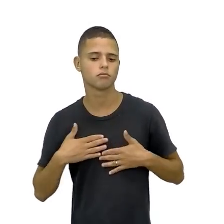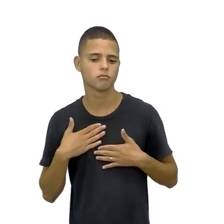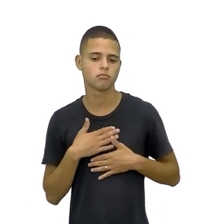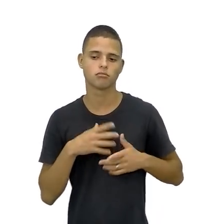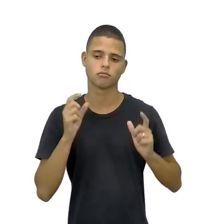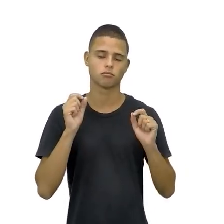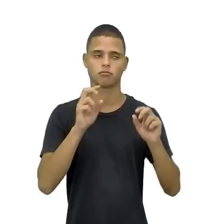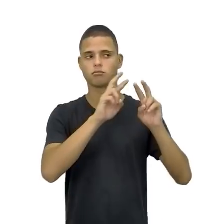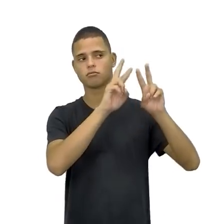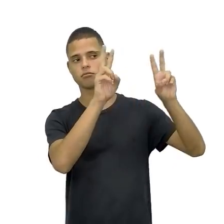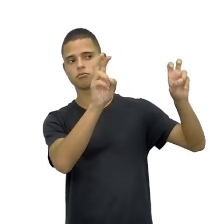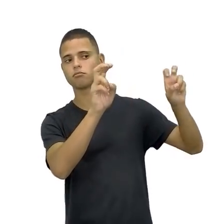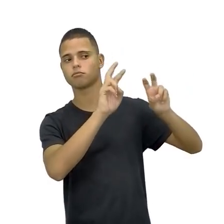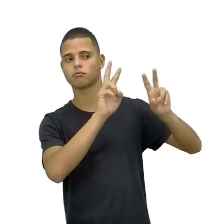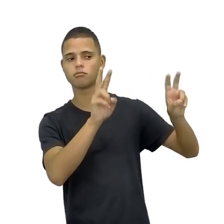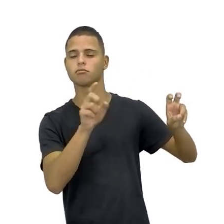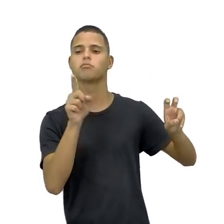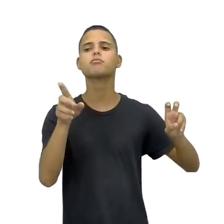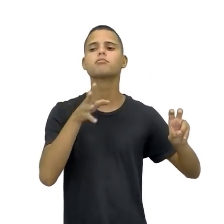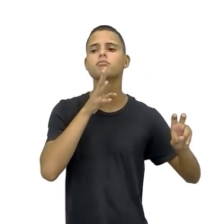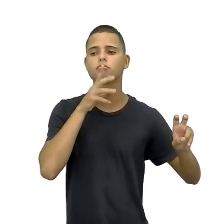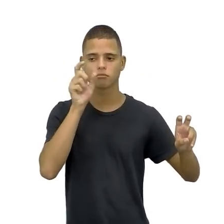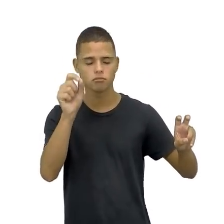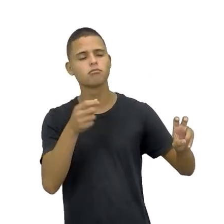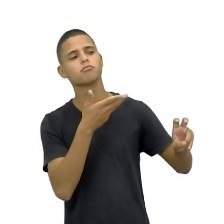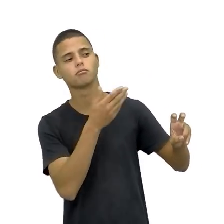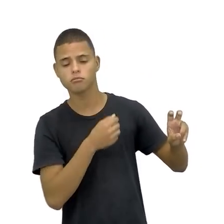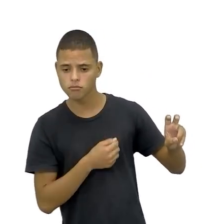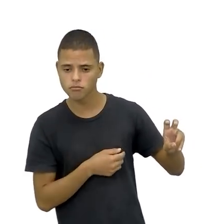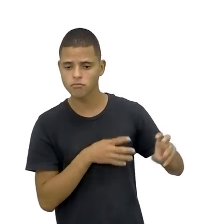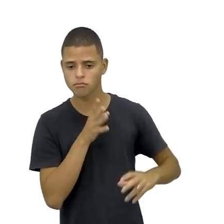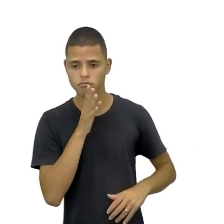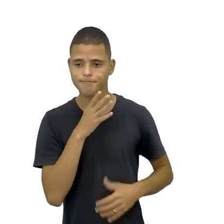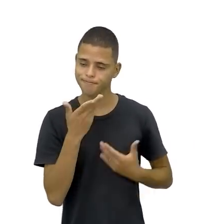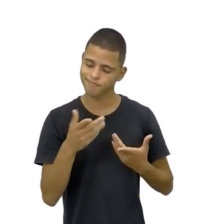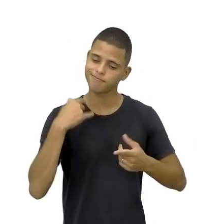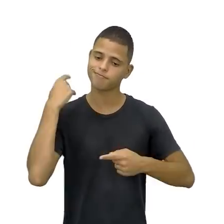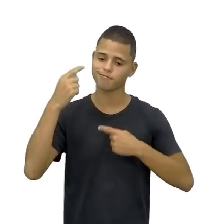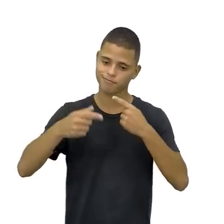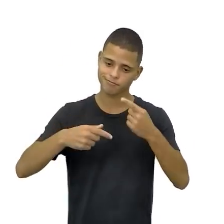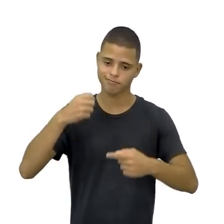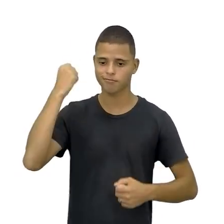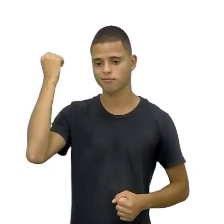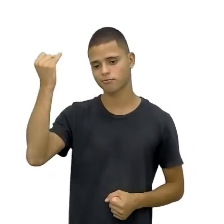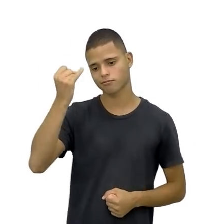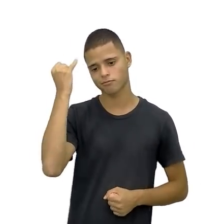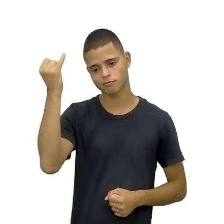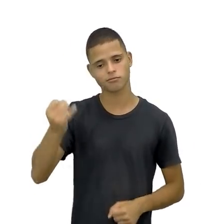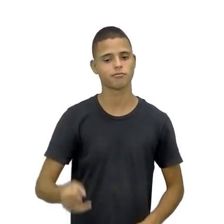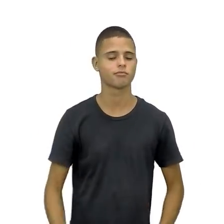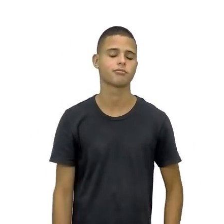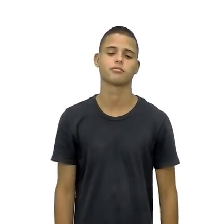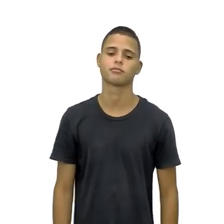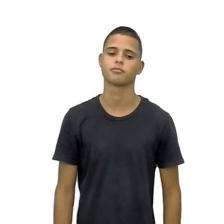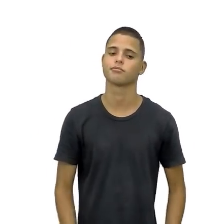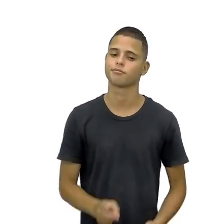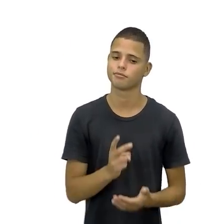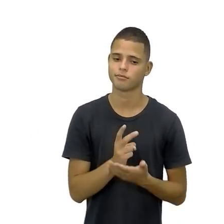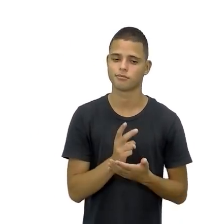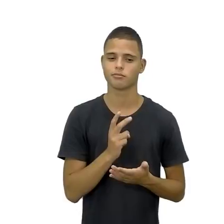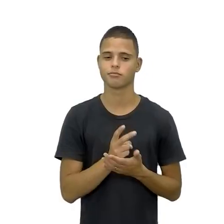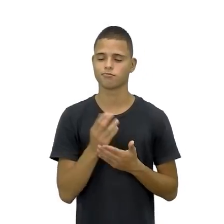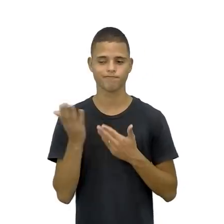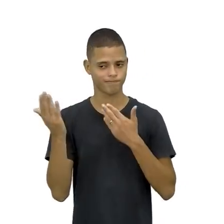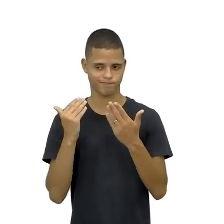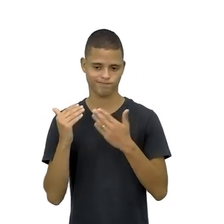ou a temática que pode ser abordado dentro de um projeto, né? São sempre muito importantes esses levantamentos, né? Esses questionamentos